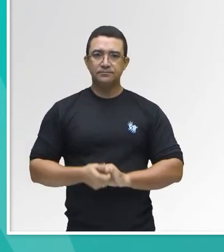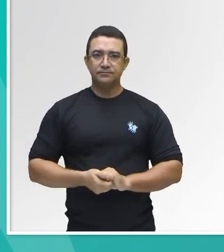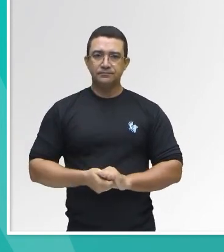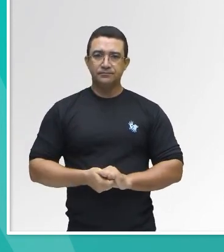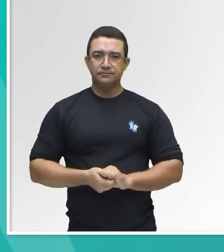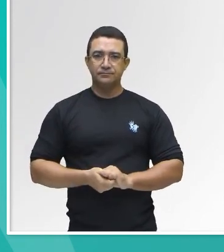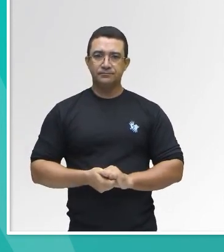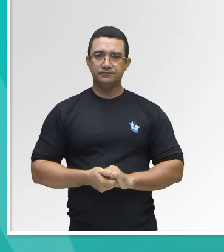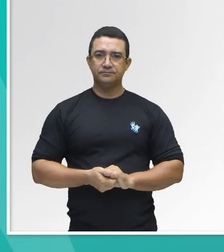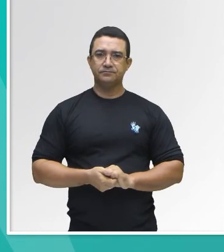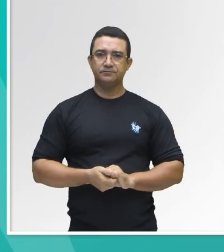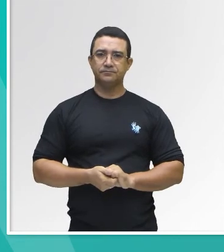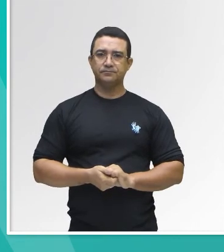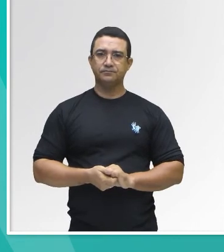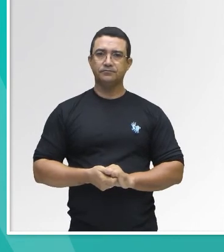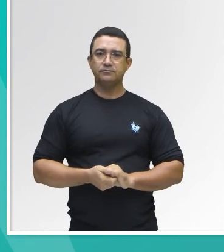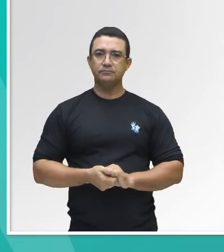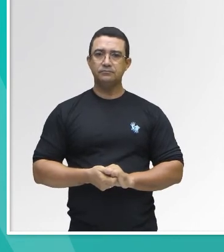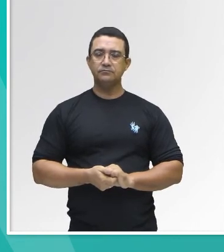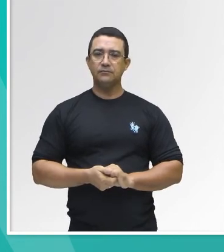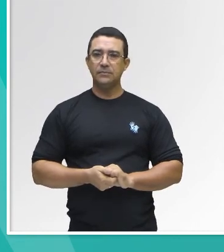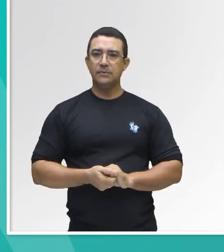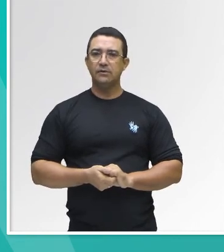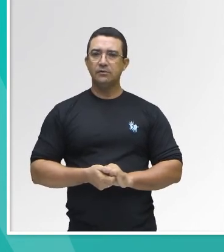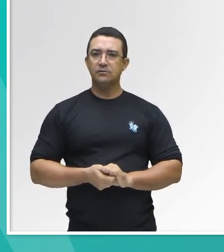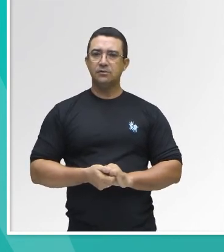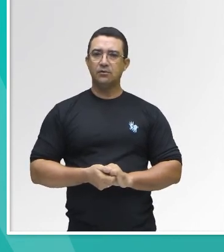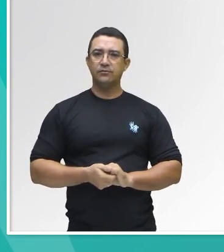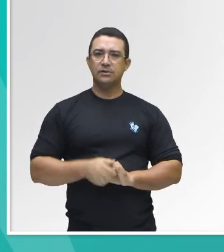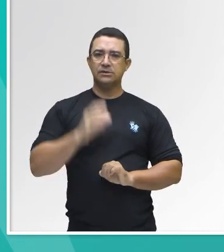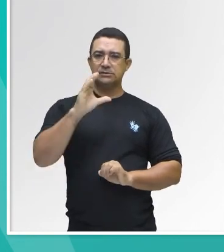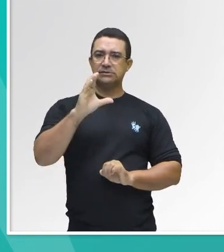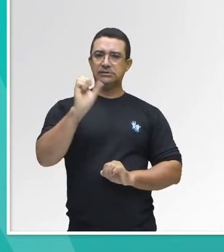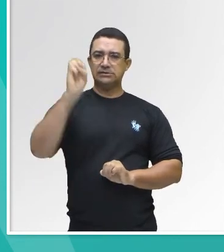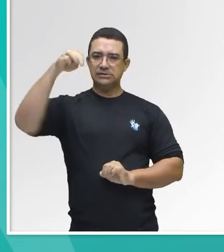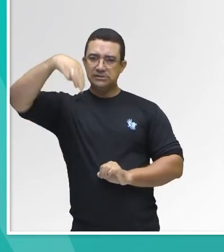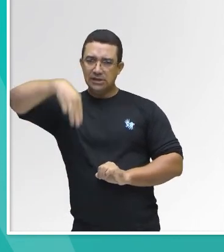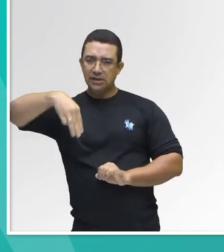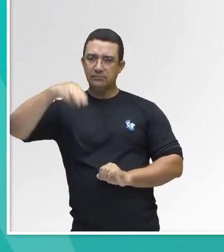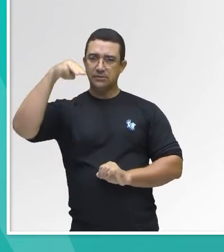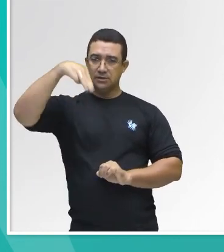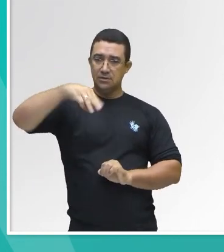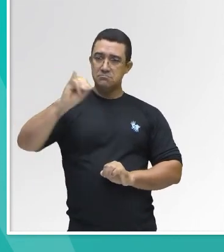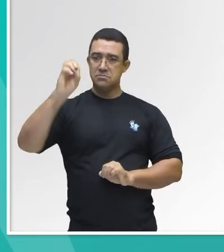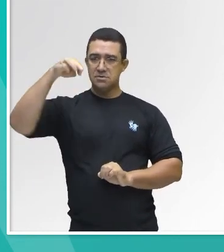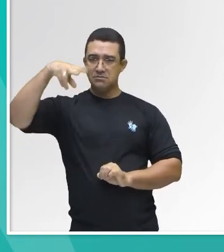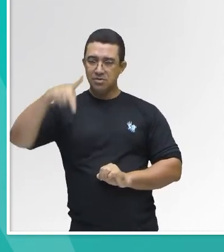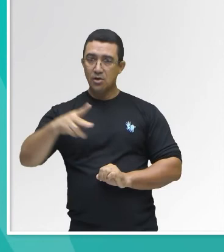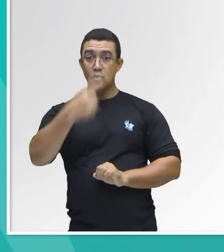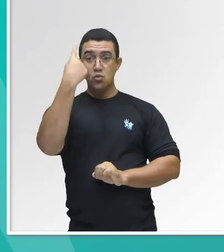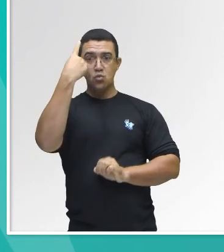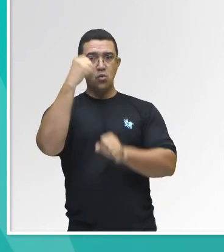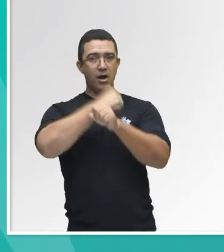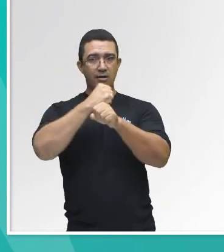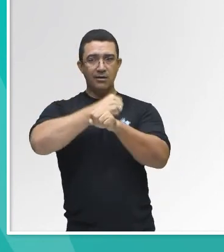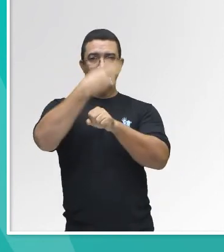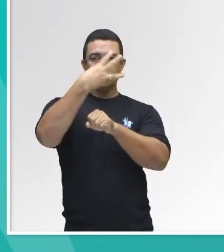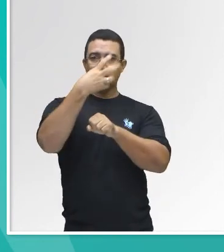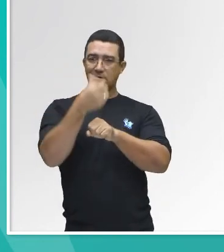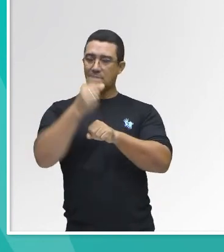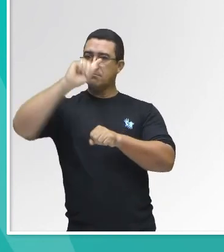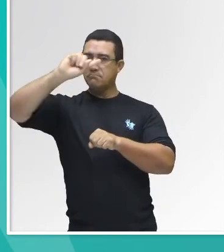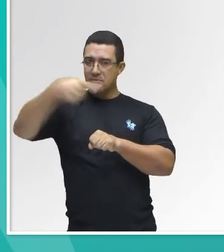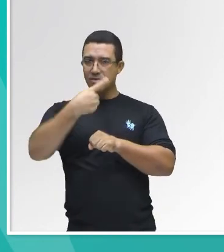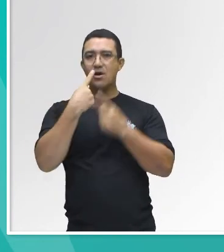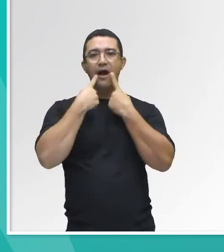e o Ministério da Mulher atenderam em um ano a mais de 36.000 denúncias,